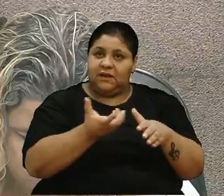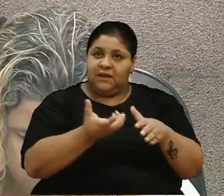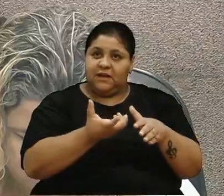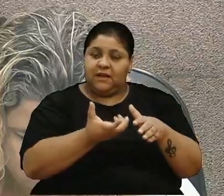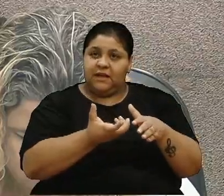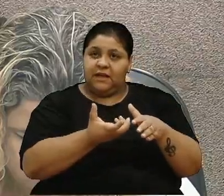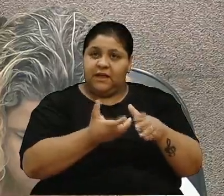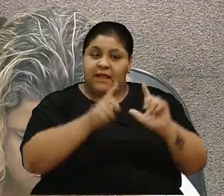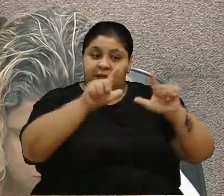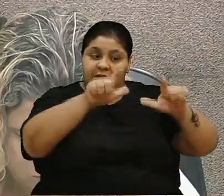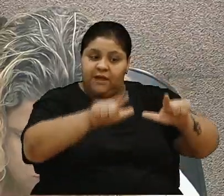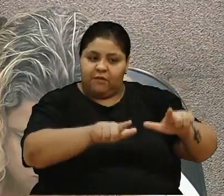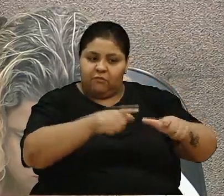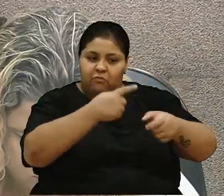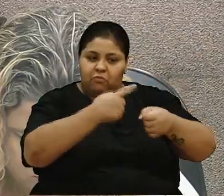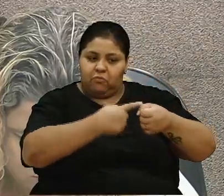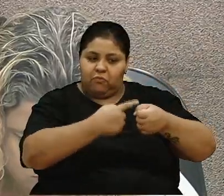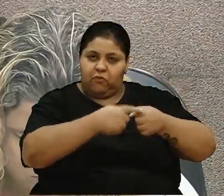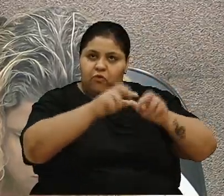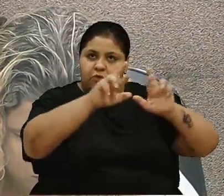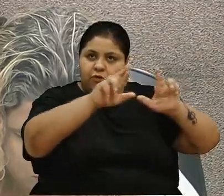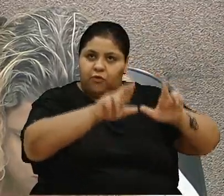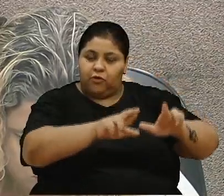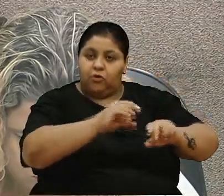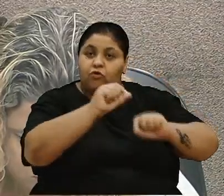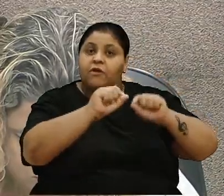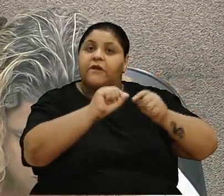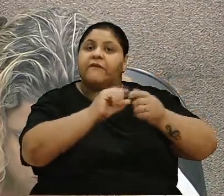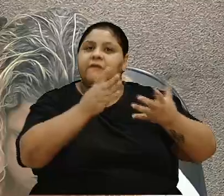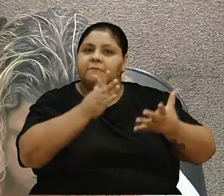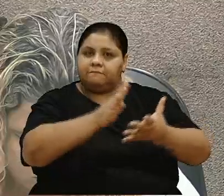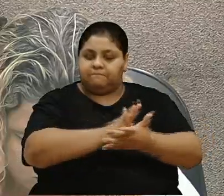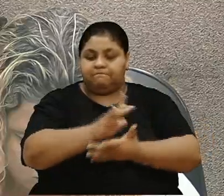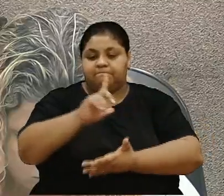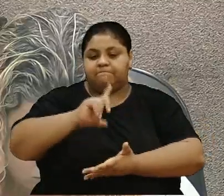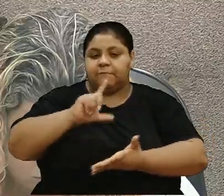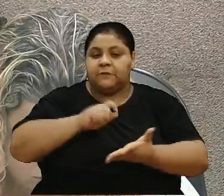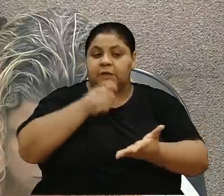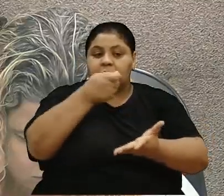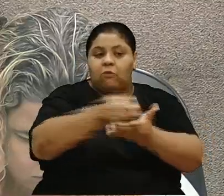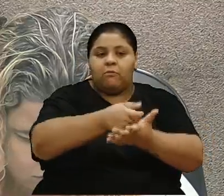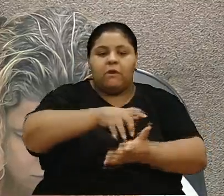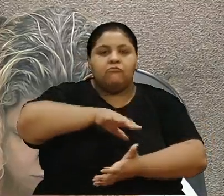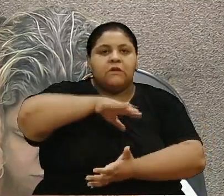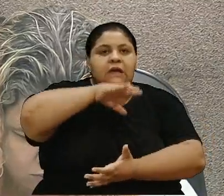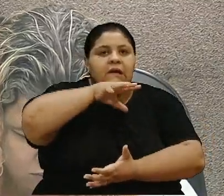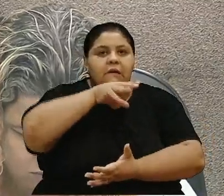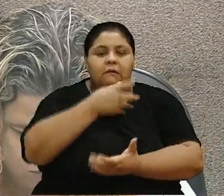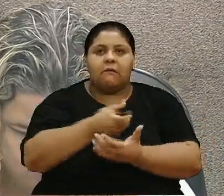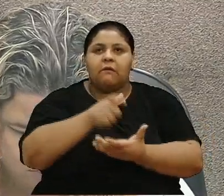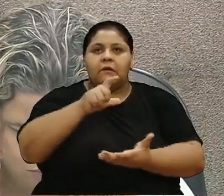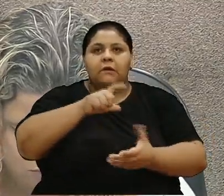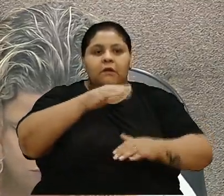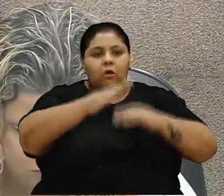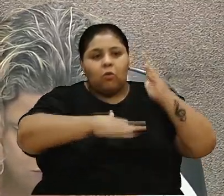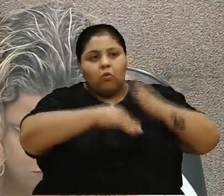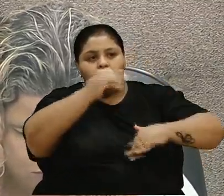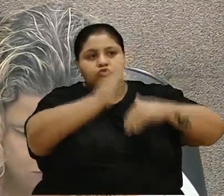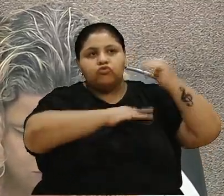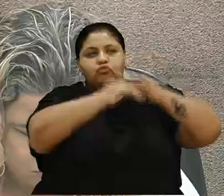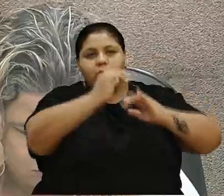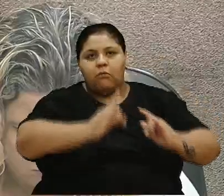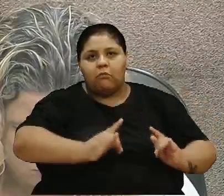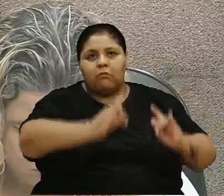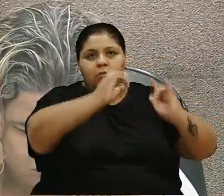numa cidade ou numa região, o que ela faz? Ela tem que comprar o terreno, ela tem que construir o prédio, ela